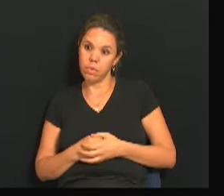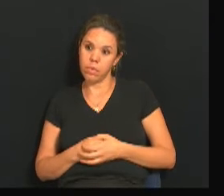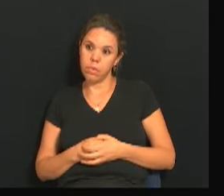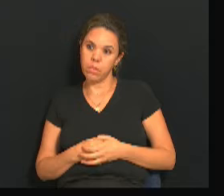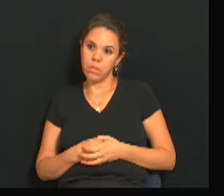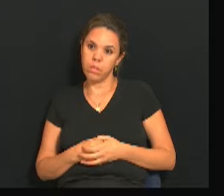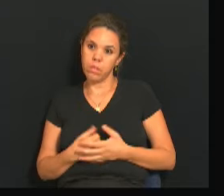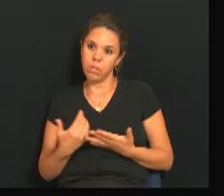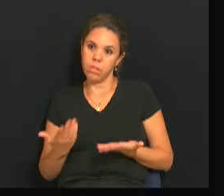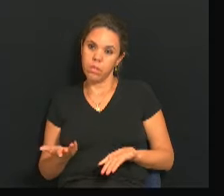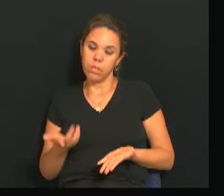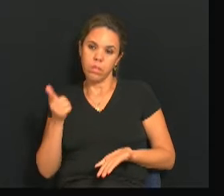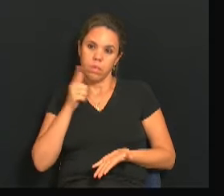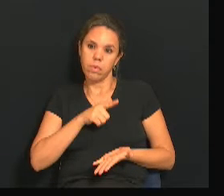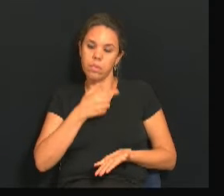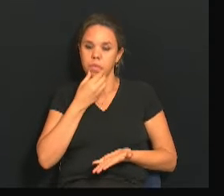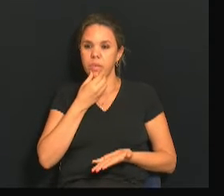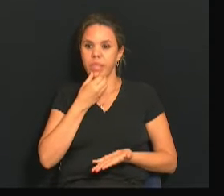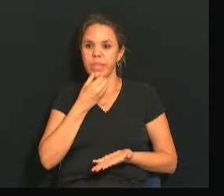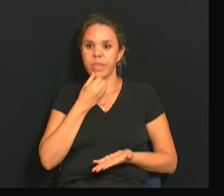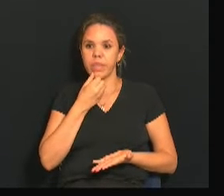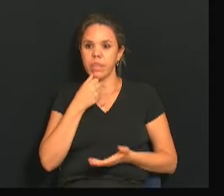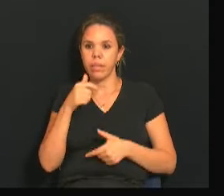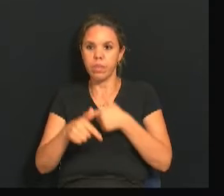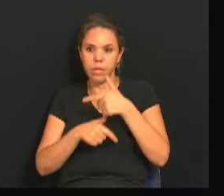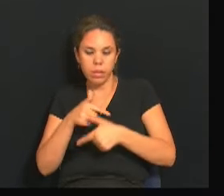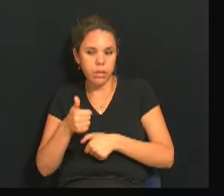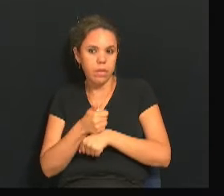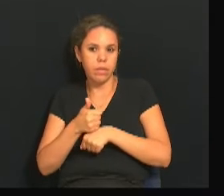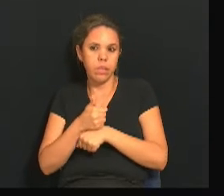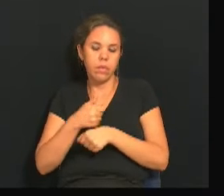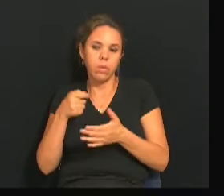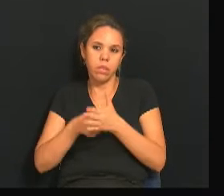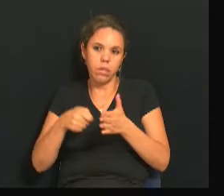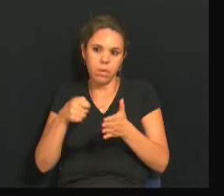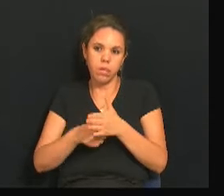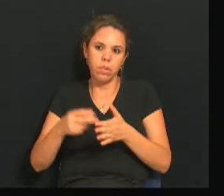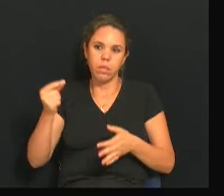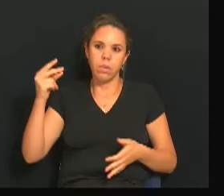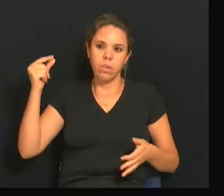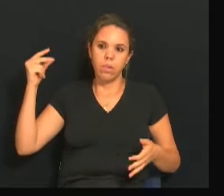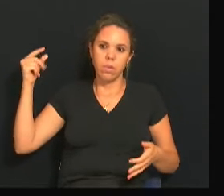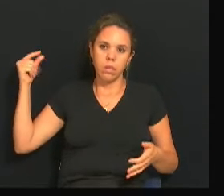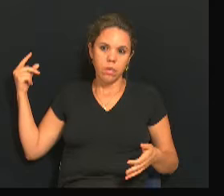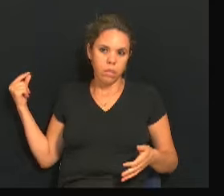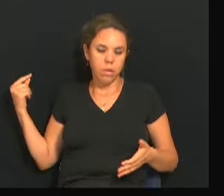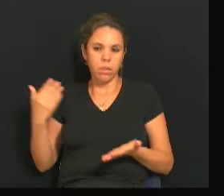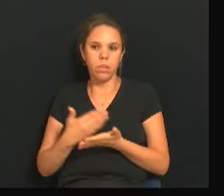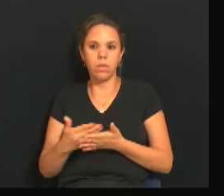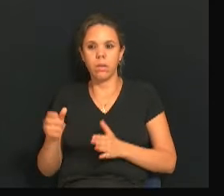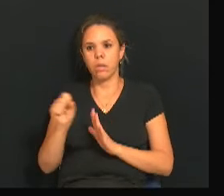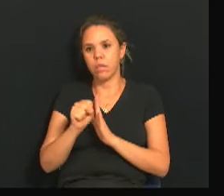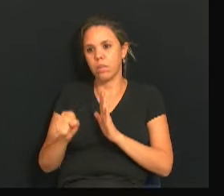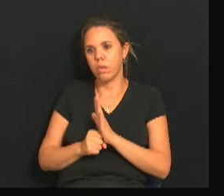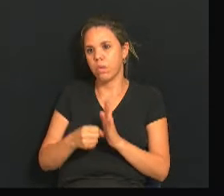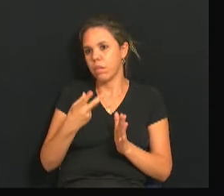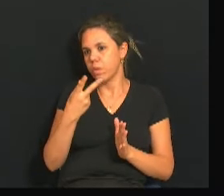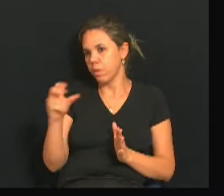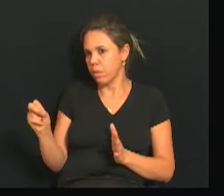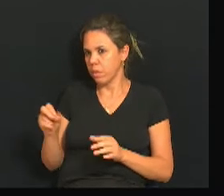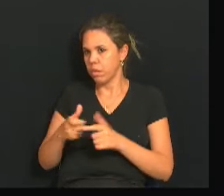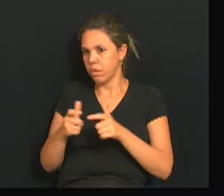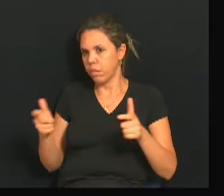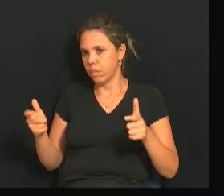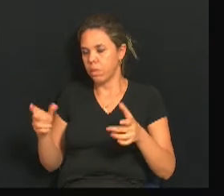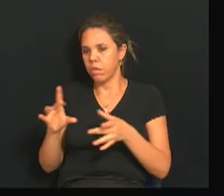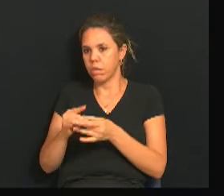enfim, ela é uma conquista, a conquista dos trabalhadores que lutam desde o começo do século XX pela ampliação e pela difusão da